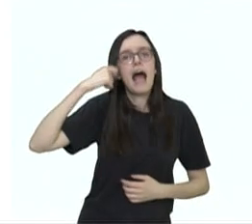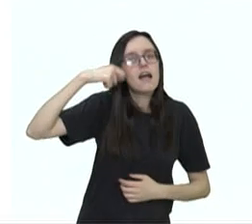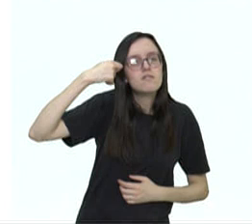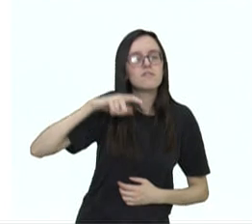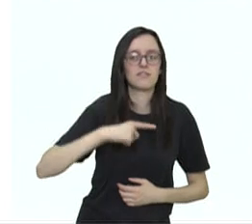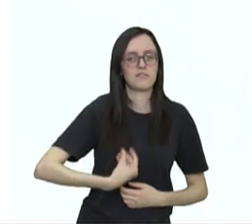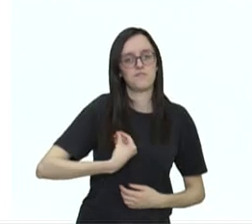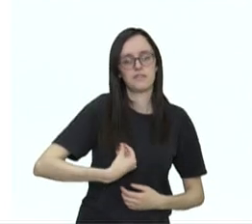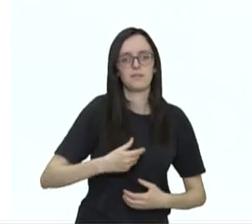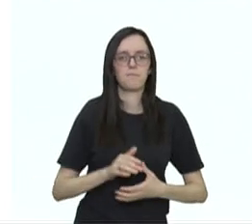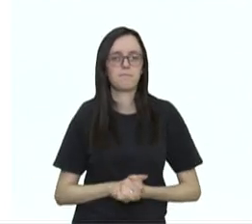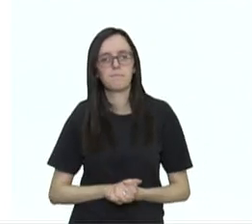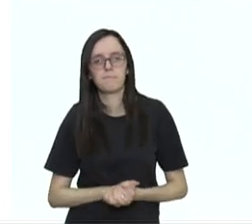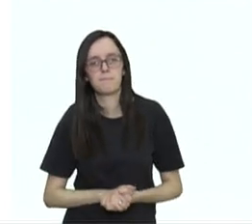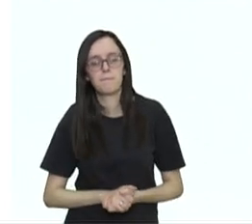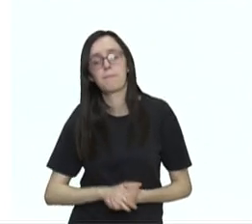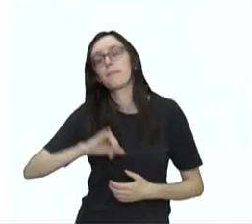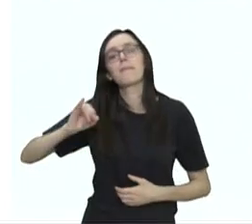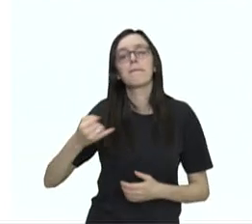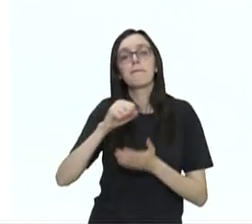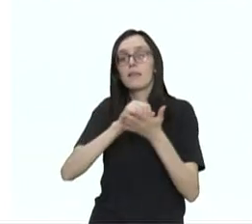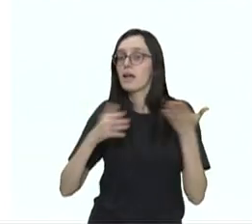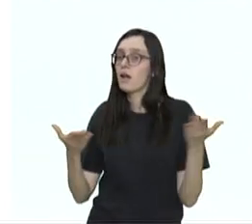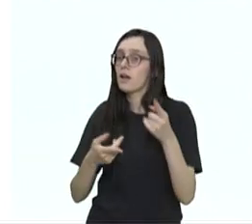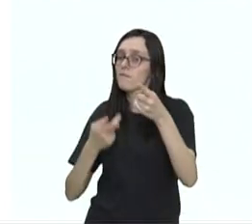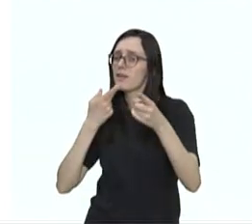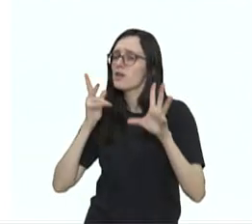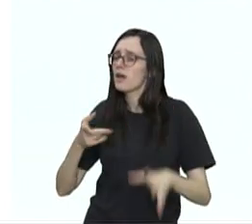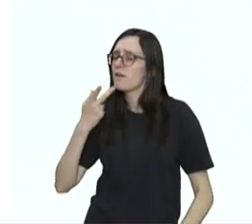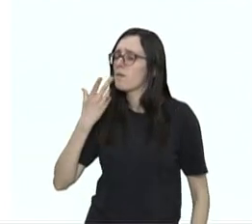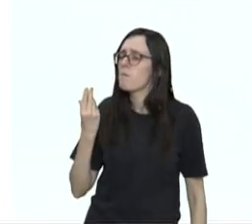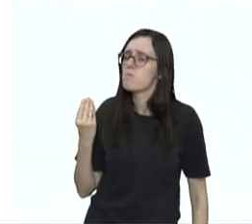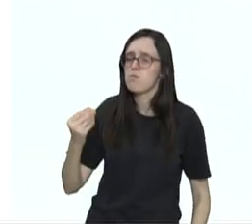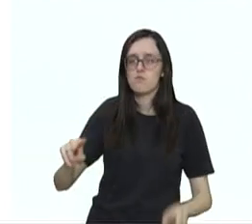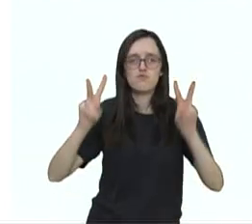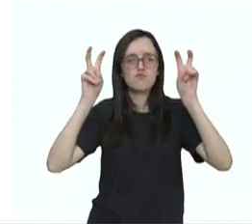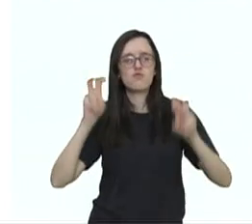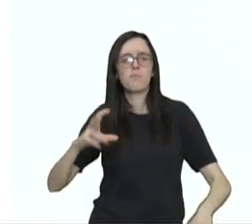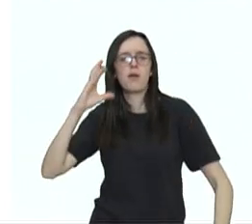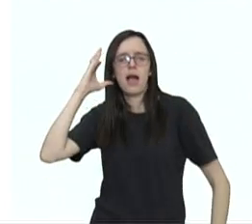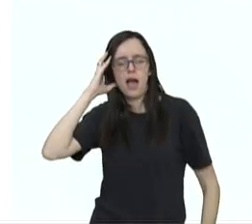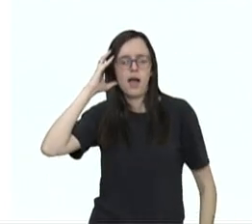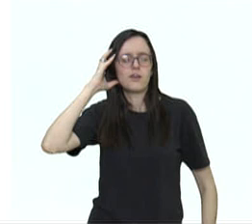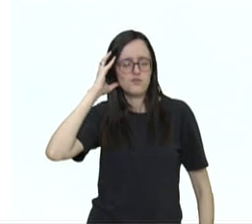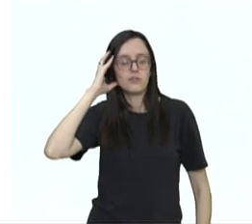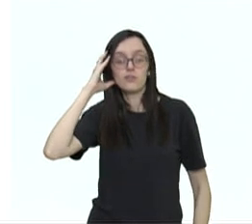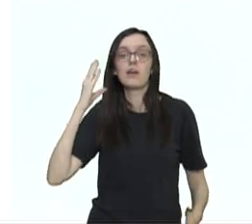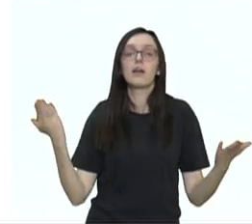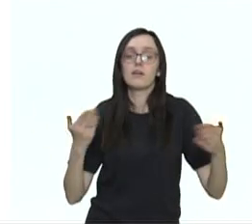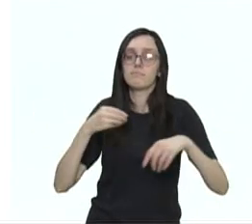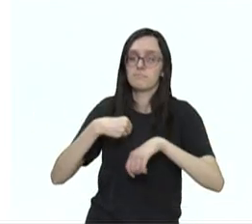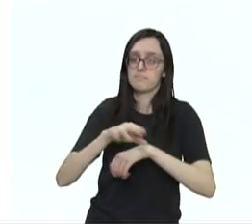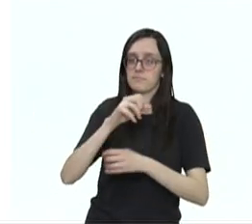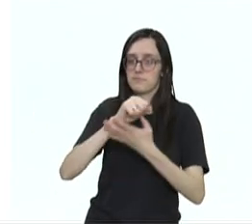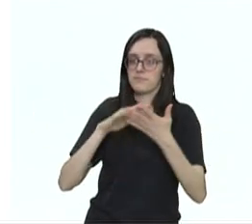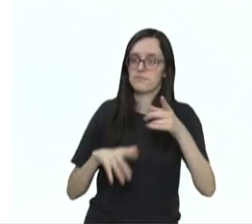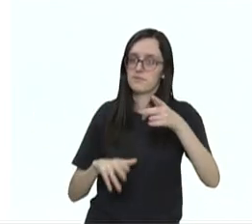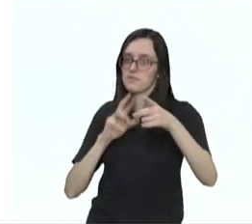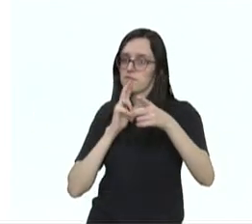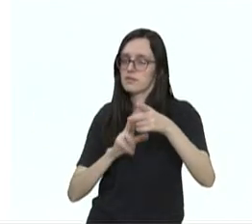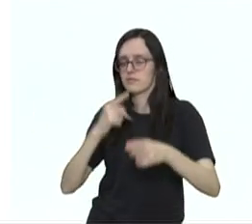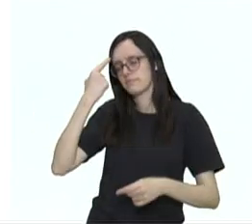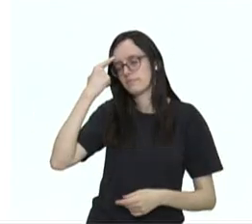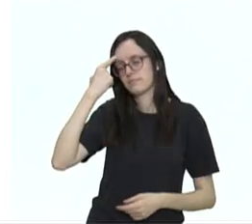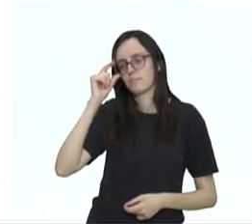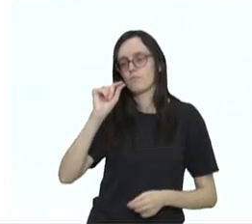Brasil. Tarefa para você, já que a gente falou tanto sobre rádio. Falamos tanto sobre rádio, tarefinha tranquila para você responder e